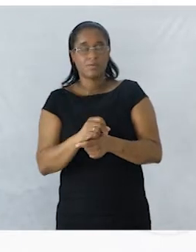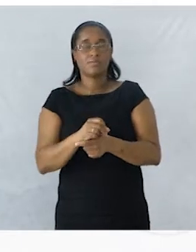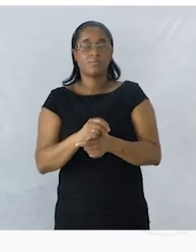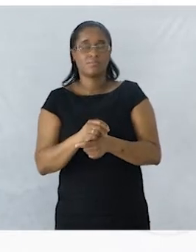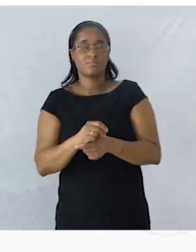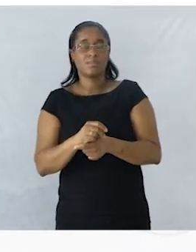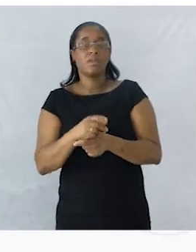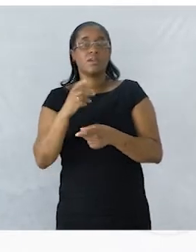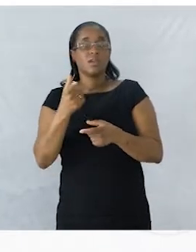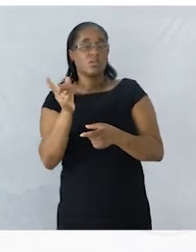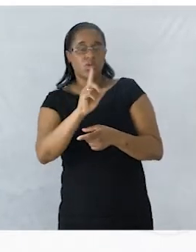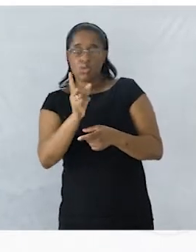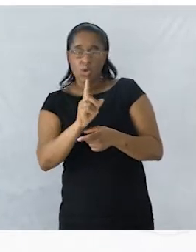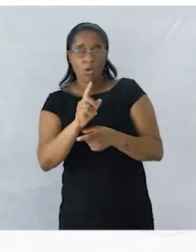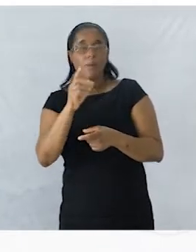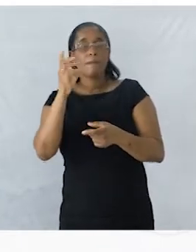cortado.